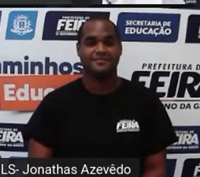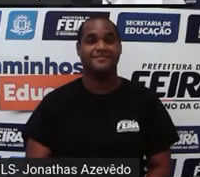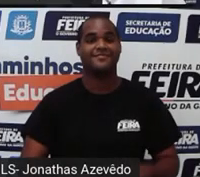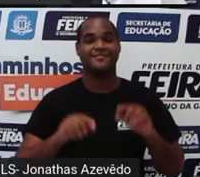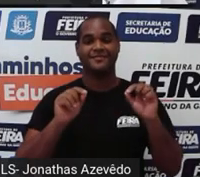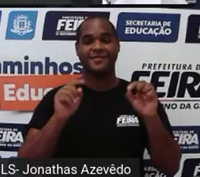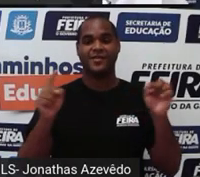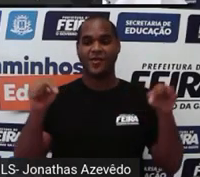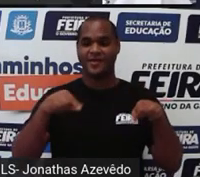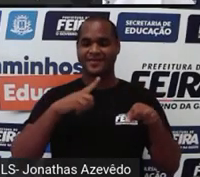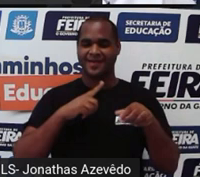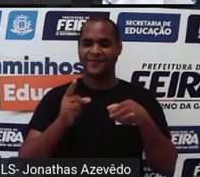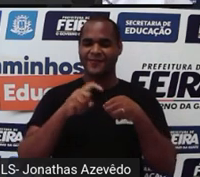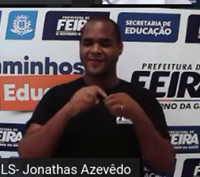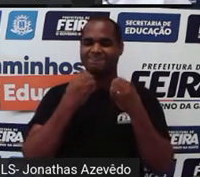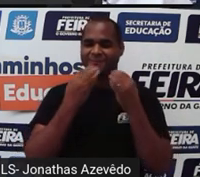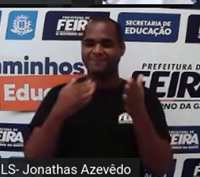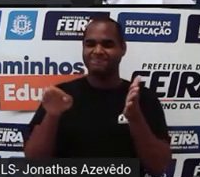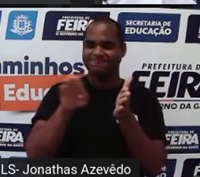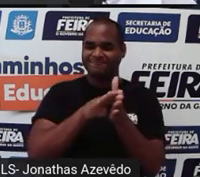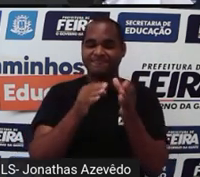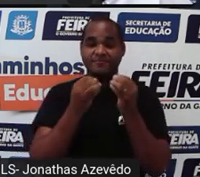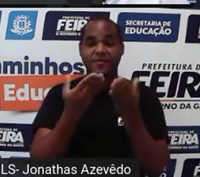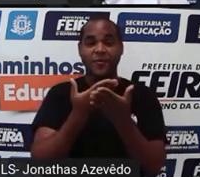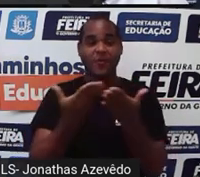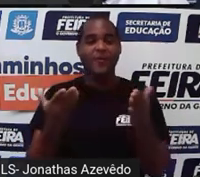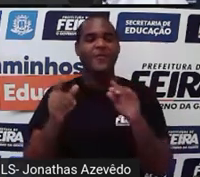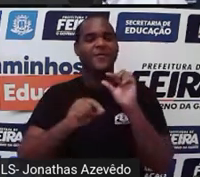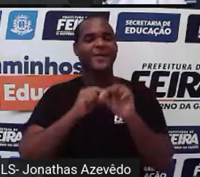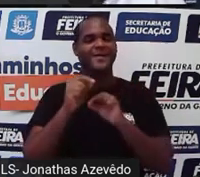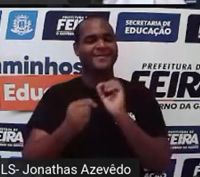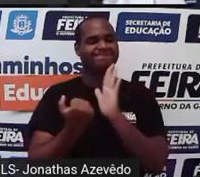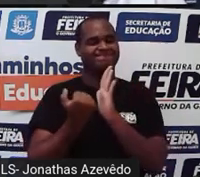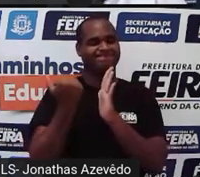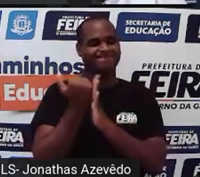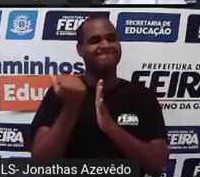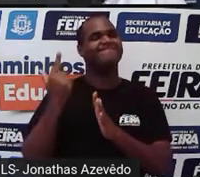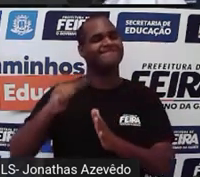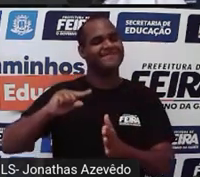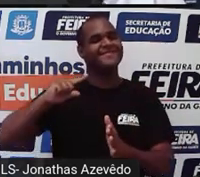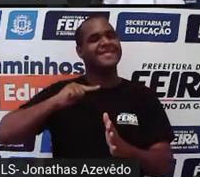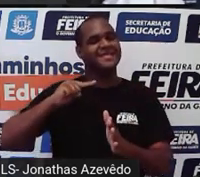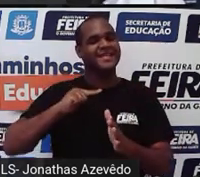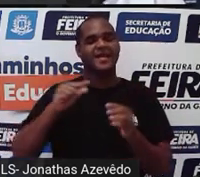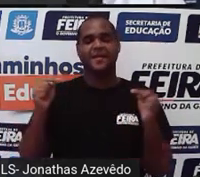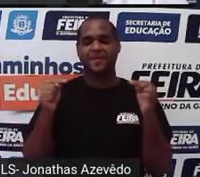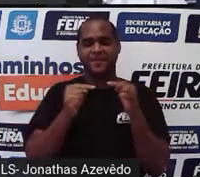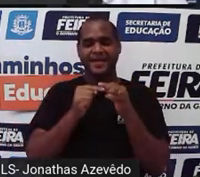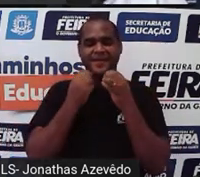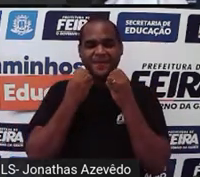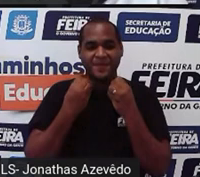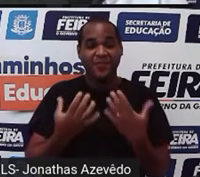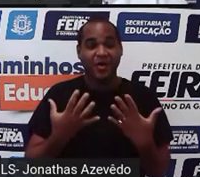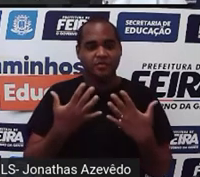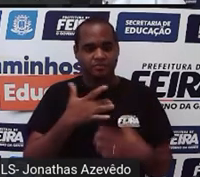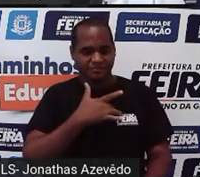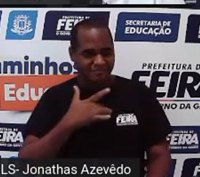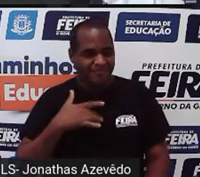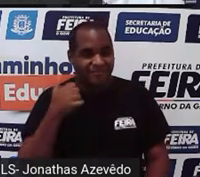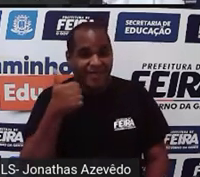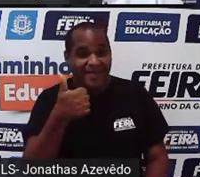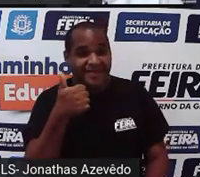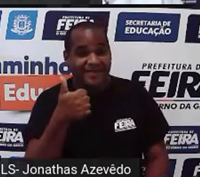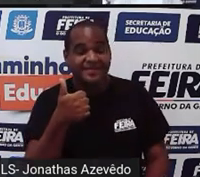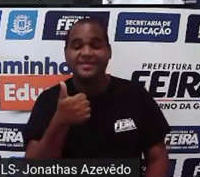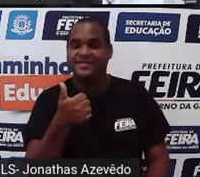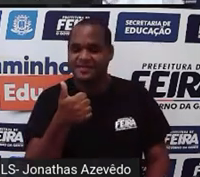nós estamos de volta chegamos Olha nós aqui mais uma vez é isso aí tudo bem contigo